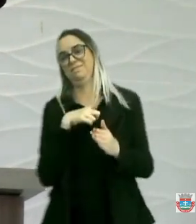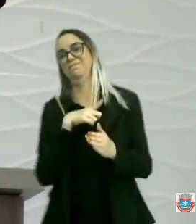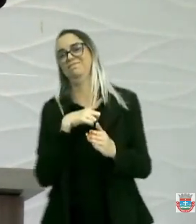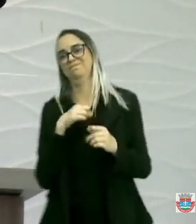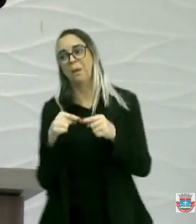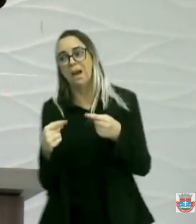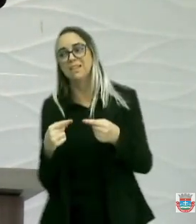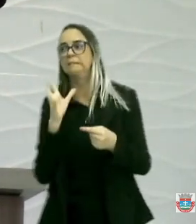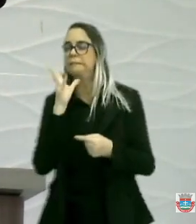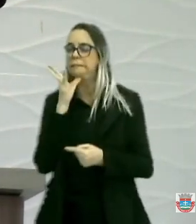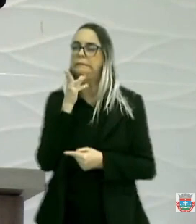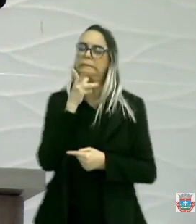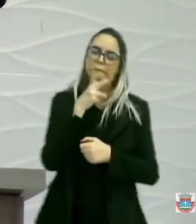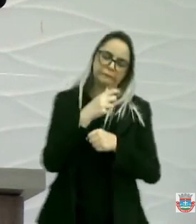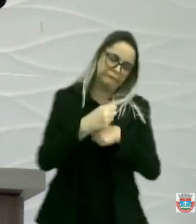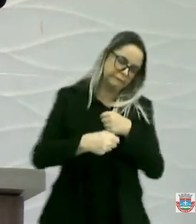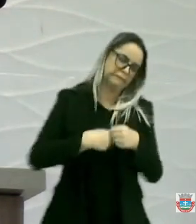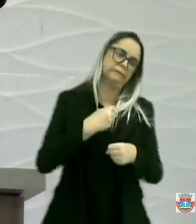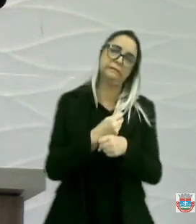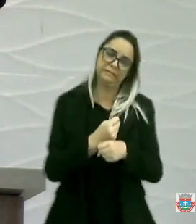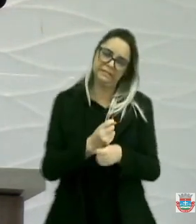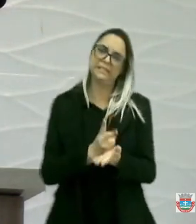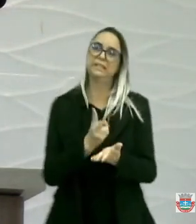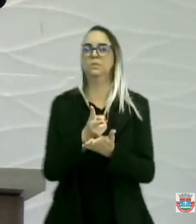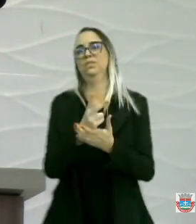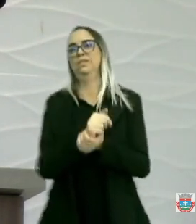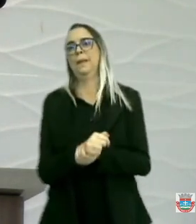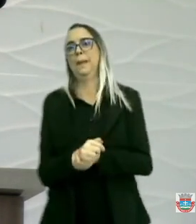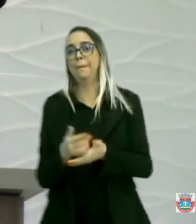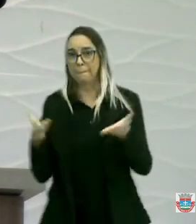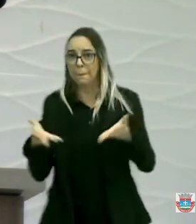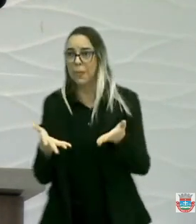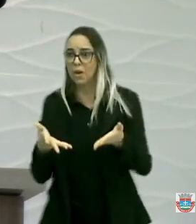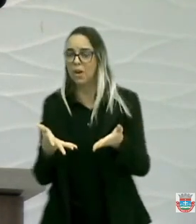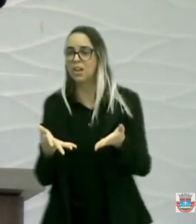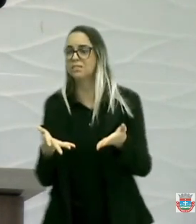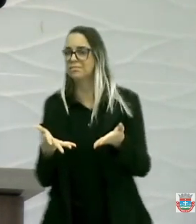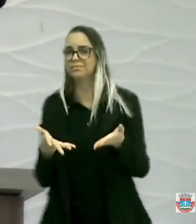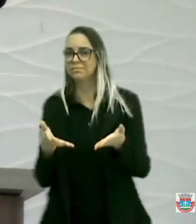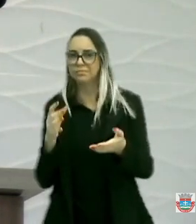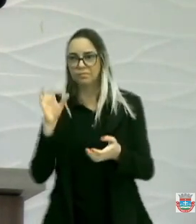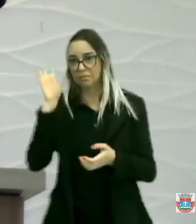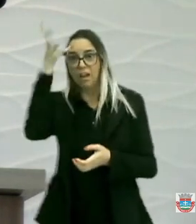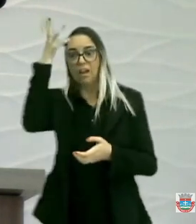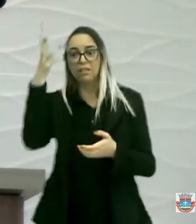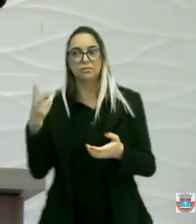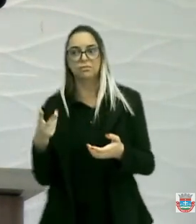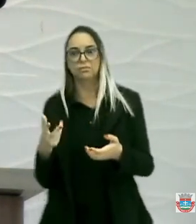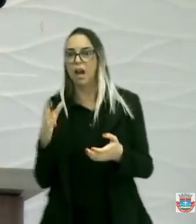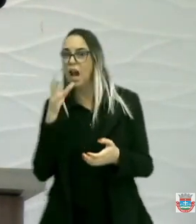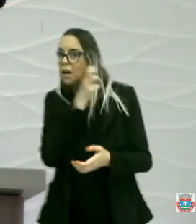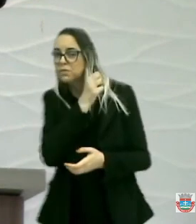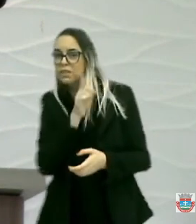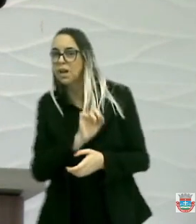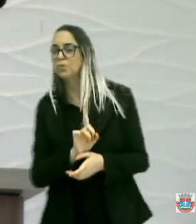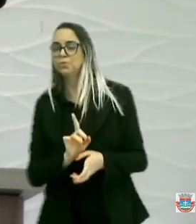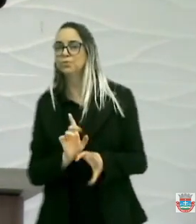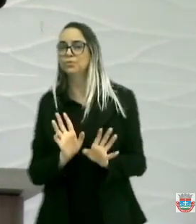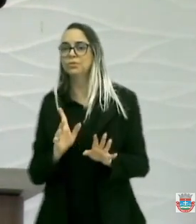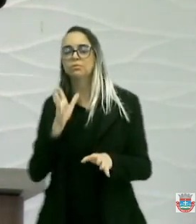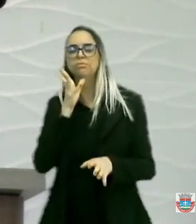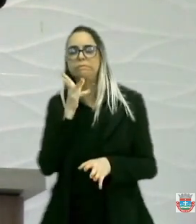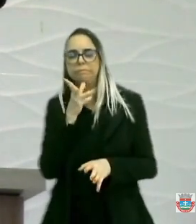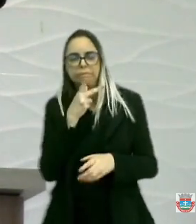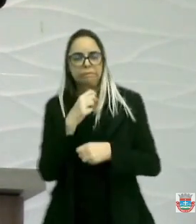demorar anos, vereador. Não vai ser agora que vai ser resolvido, não, porque a deputada está aí, não. Mas vai levar